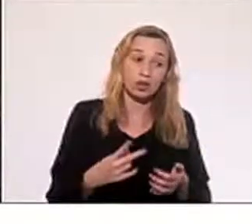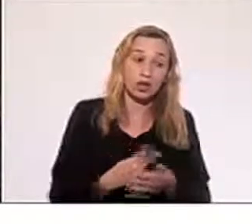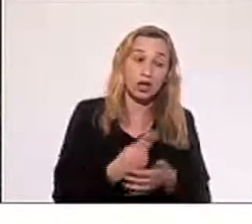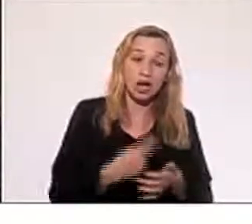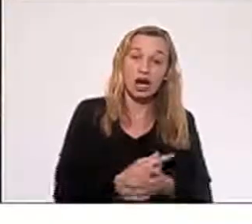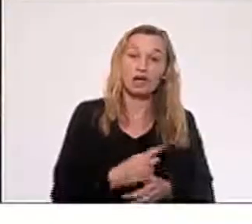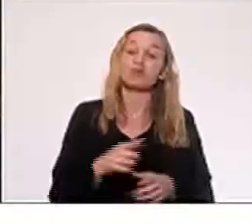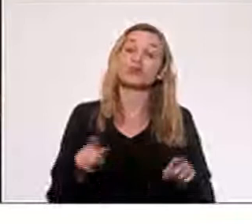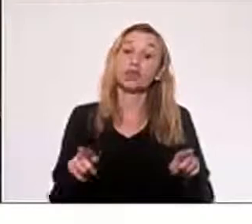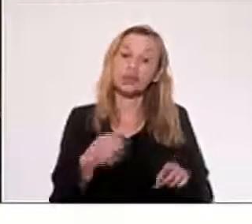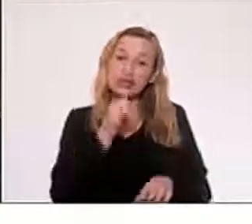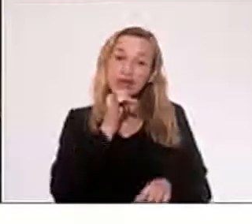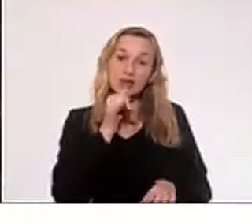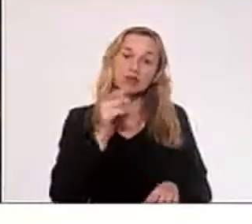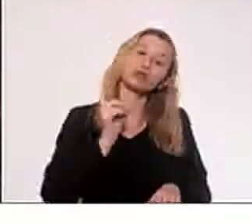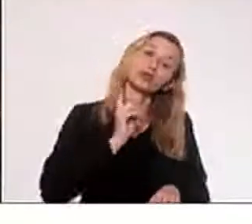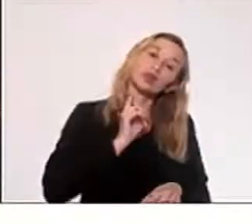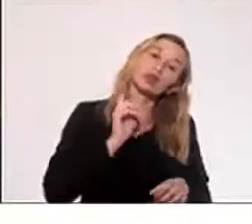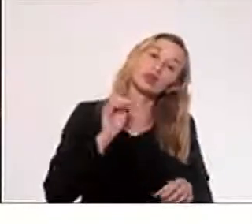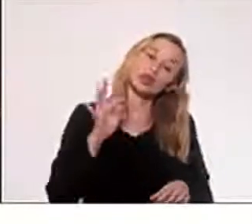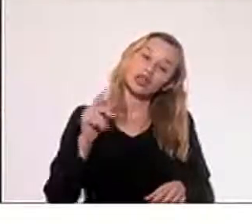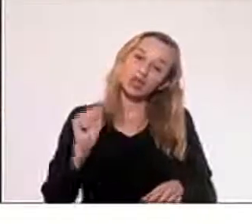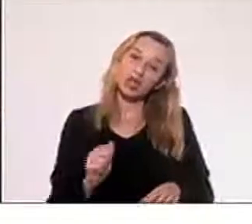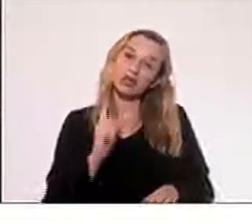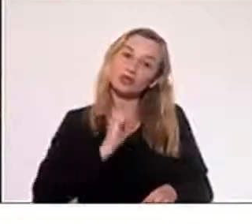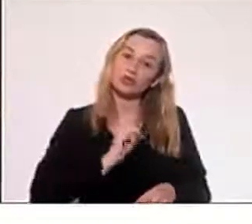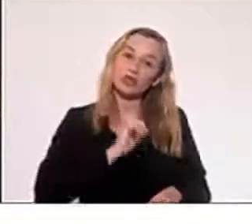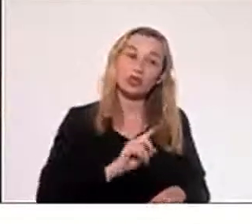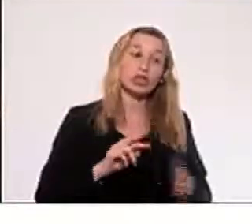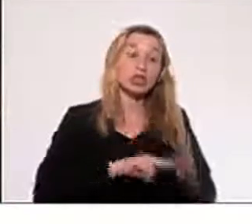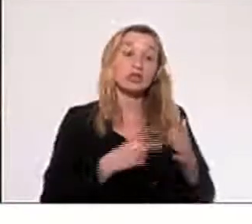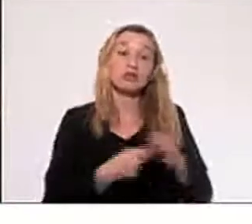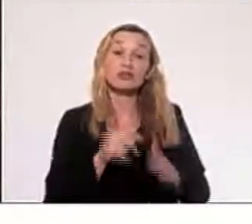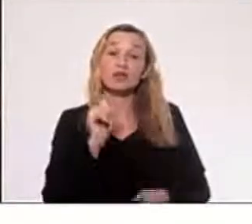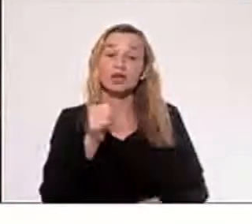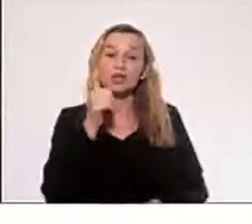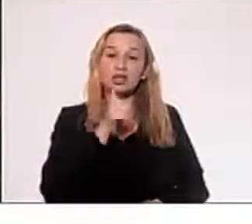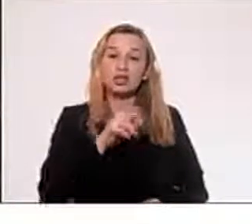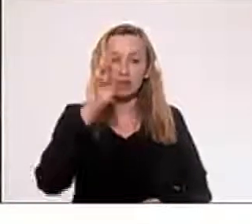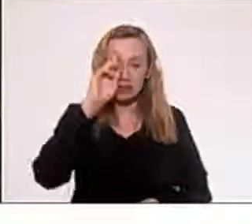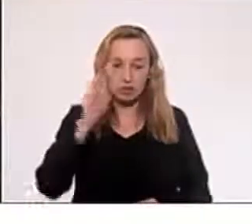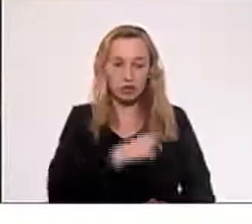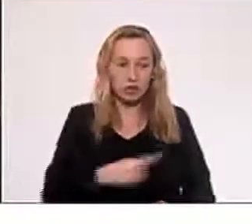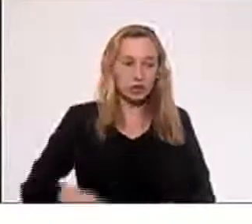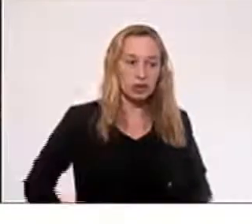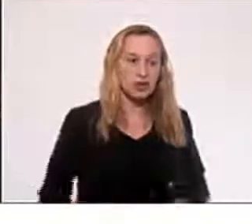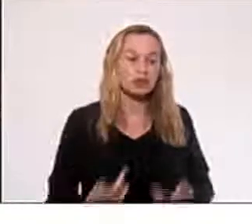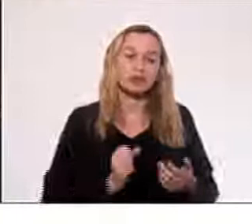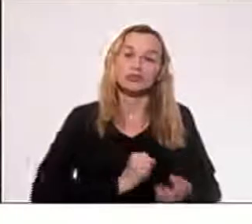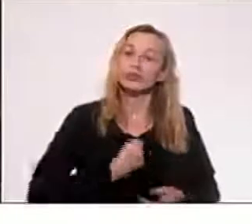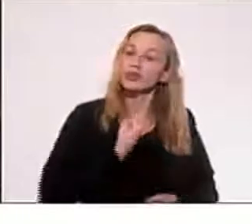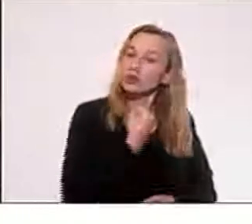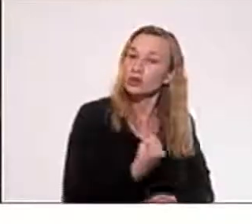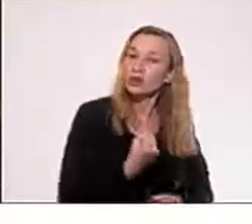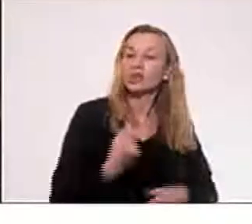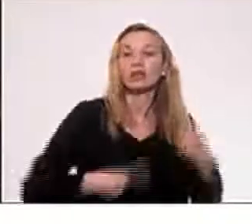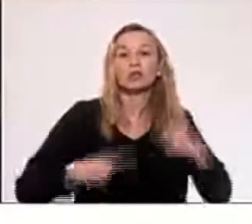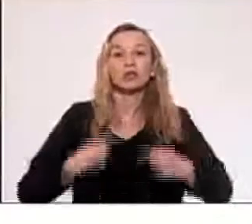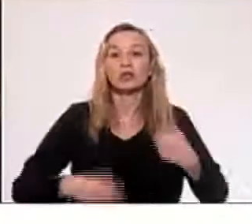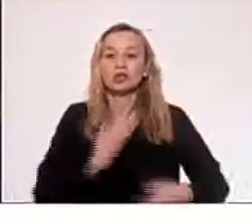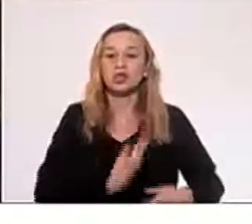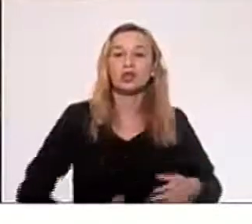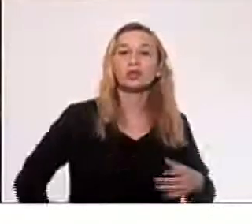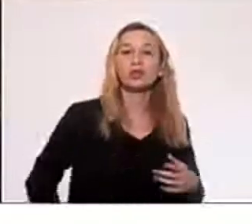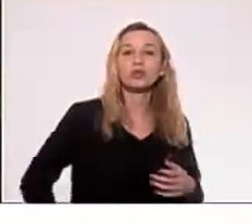Baixada Fluminense. Significa dizer, senhora presidenta, que um esforço concentrado da política pública em apenas